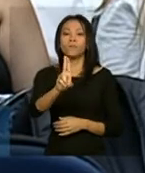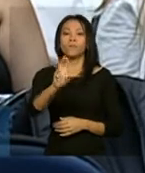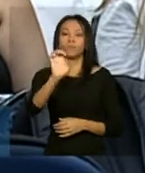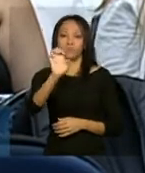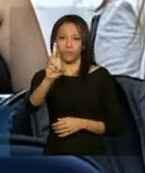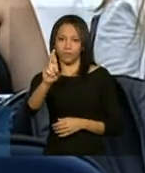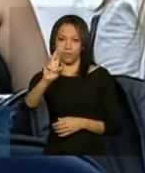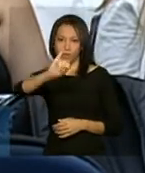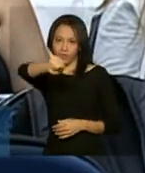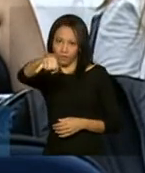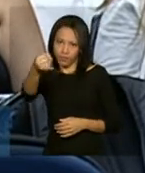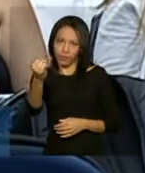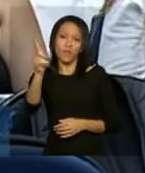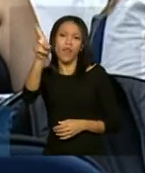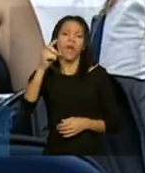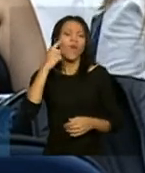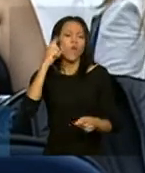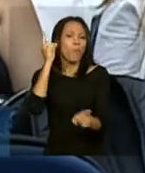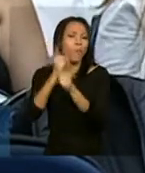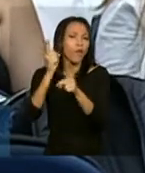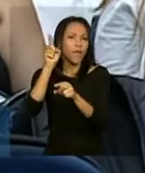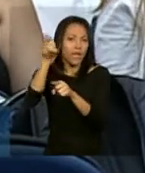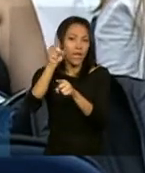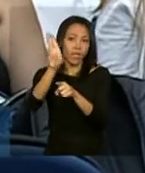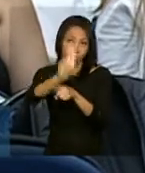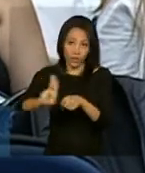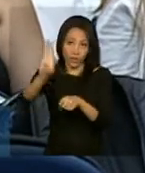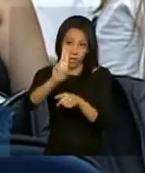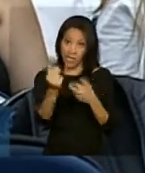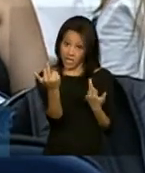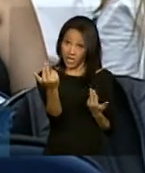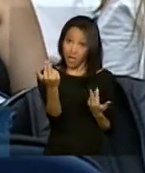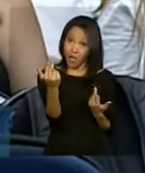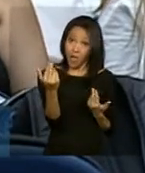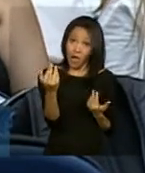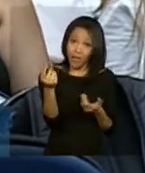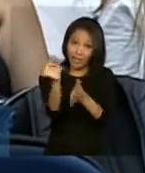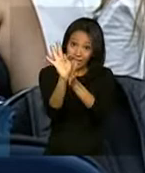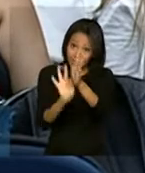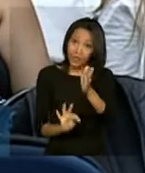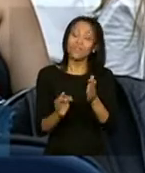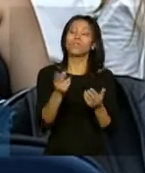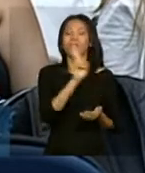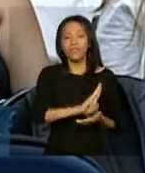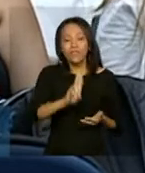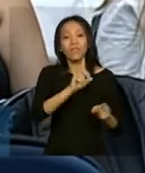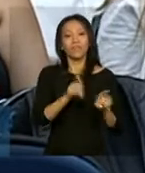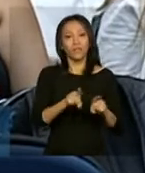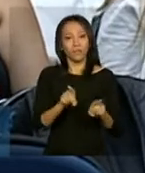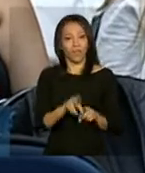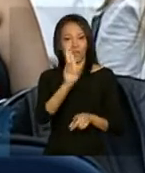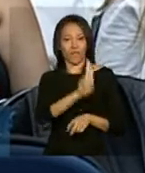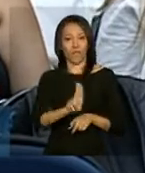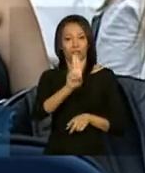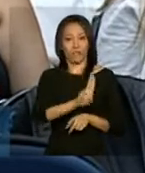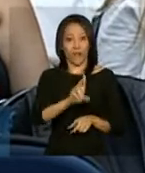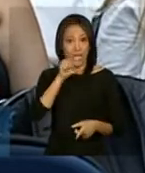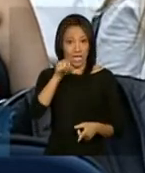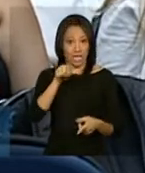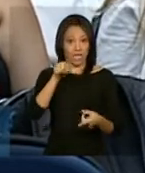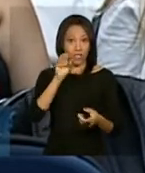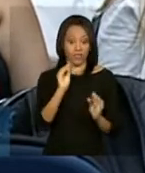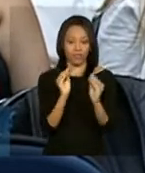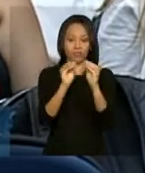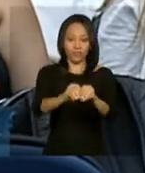Janeiro, eu verifiquei que em 2003 essa mesma charge foi apresentada no vestibular. E no material que está